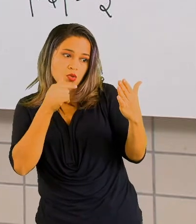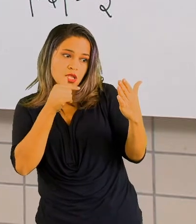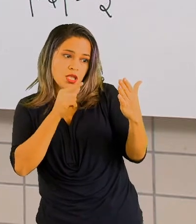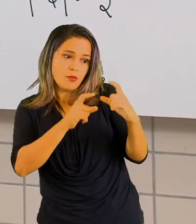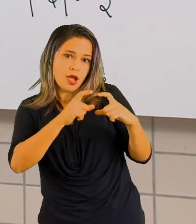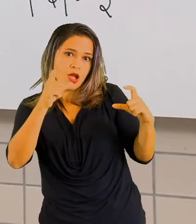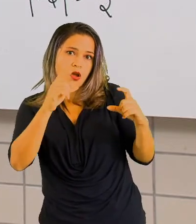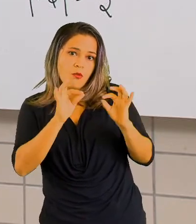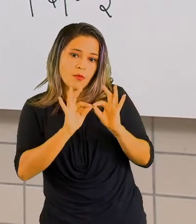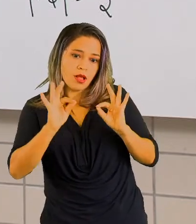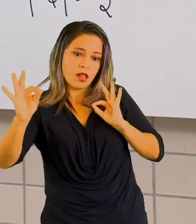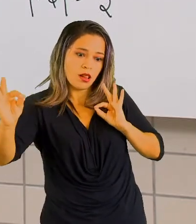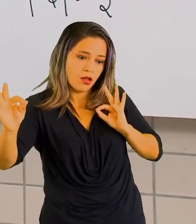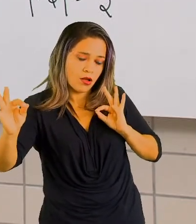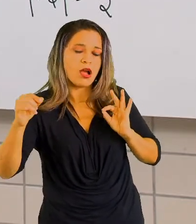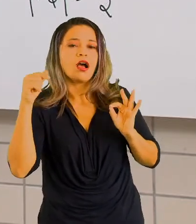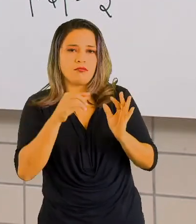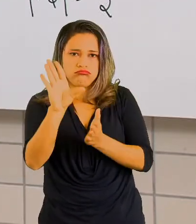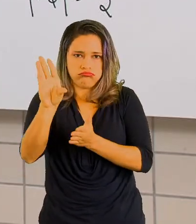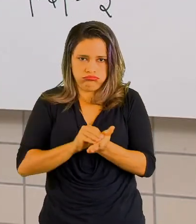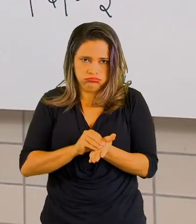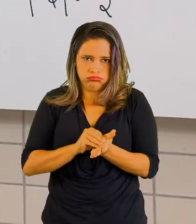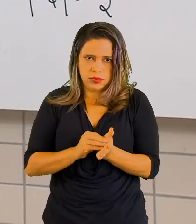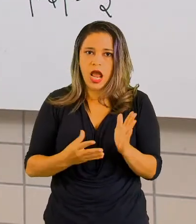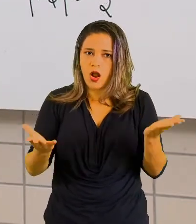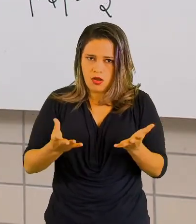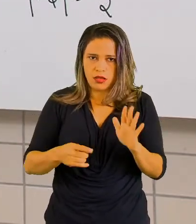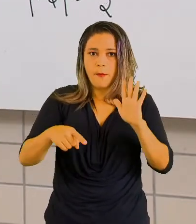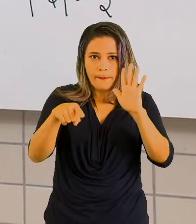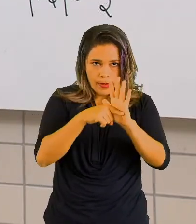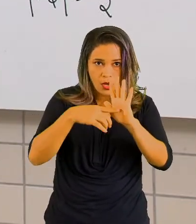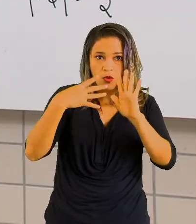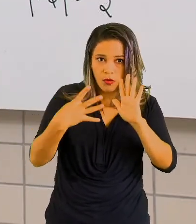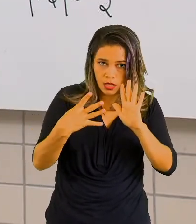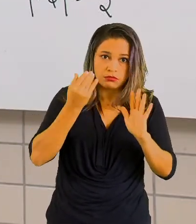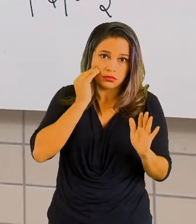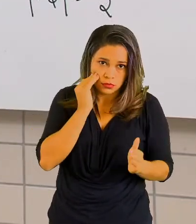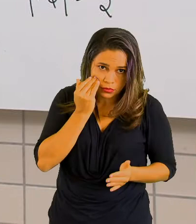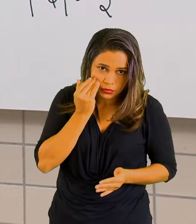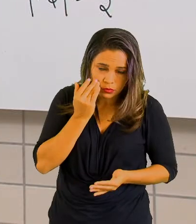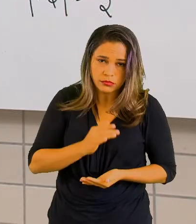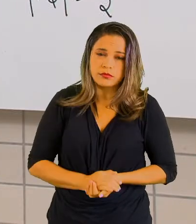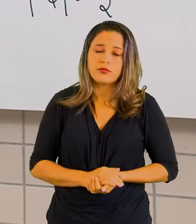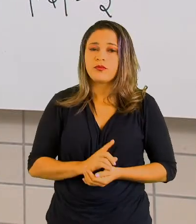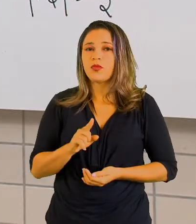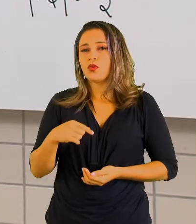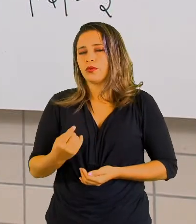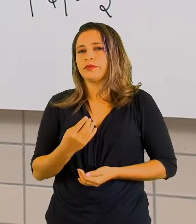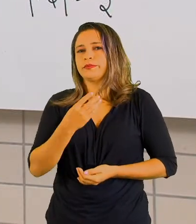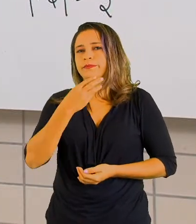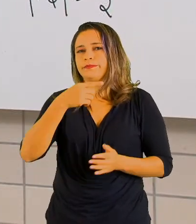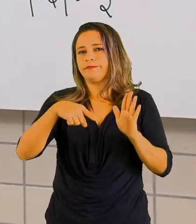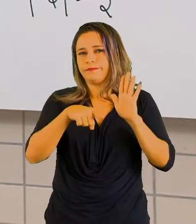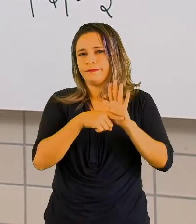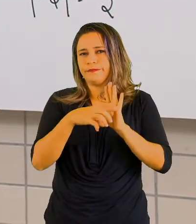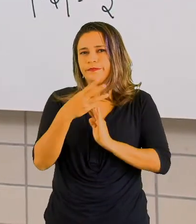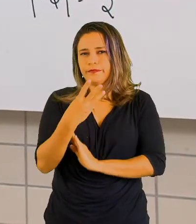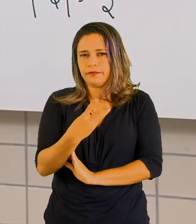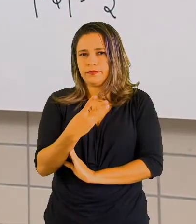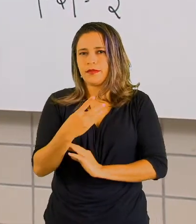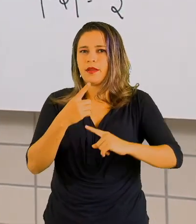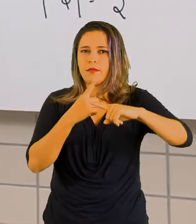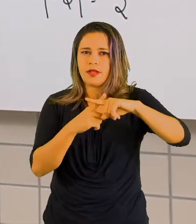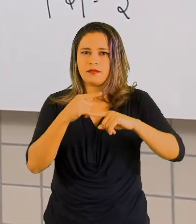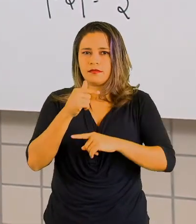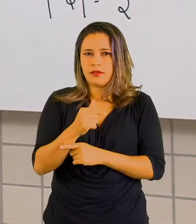maior. Então, fica menos 4. Um outro exemplo. Menos 3 mais 7 igual a